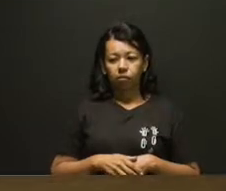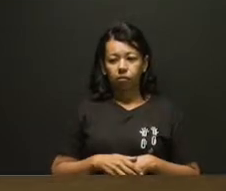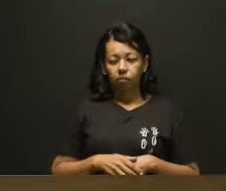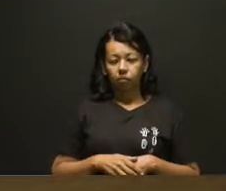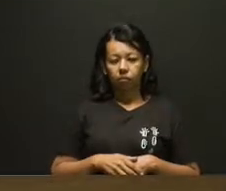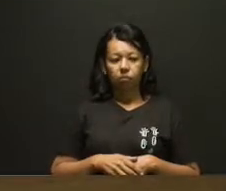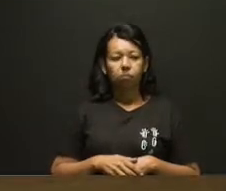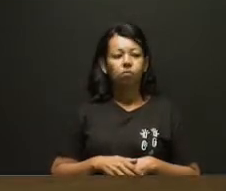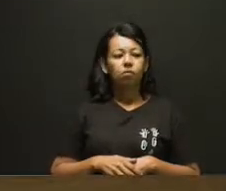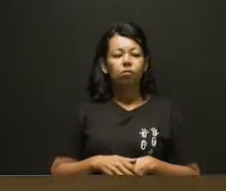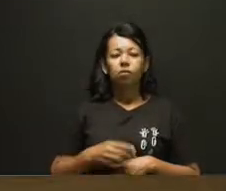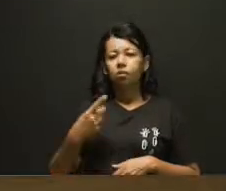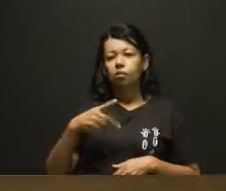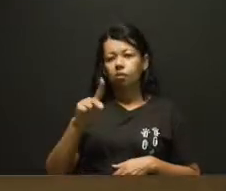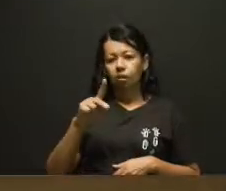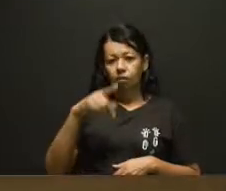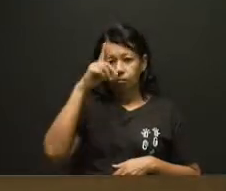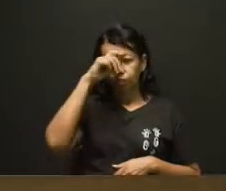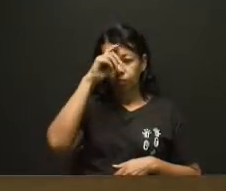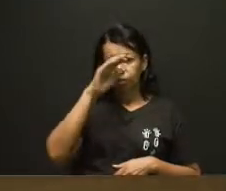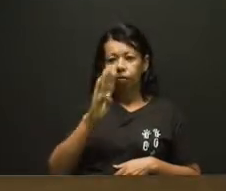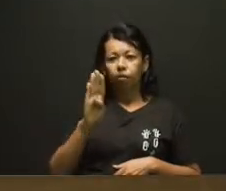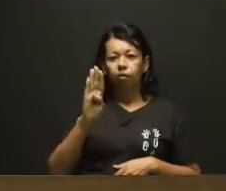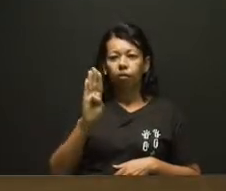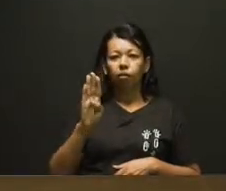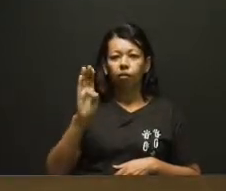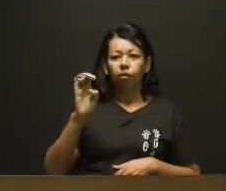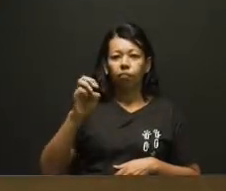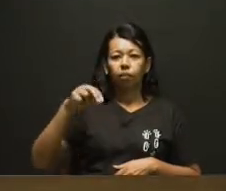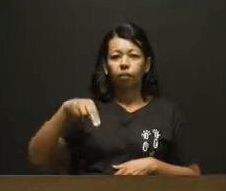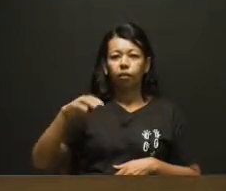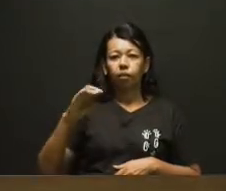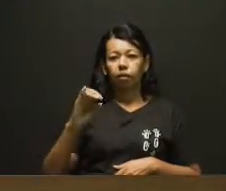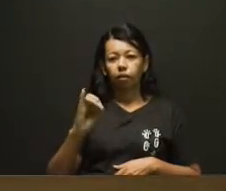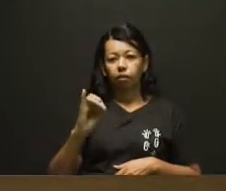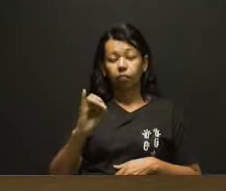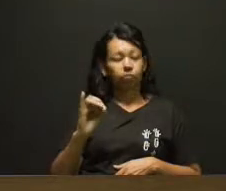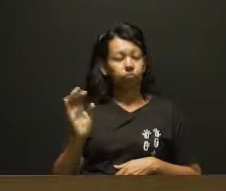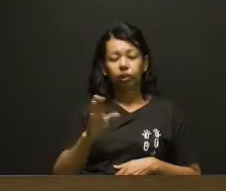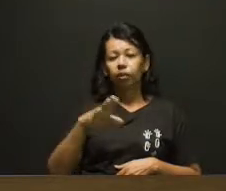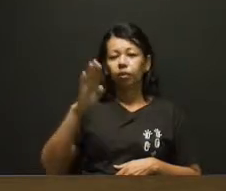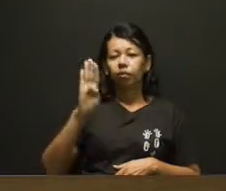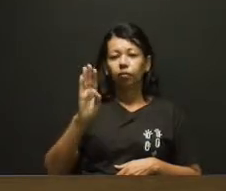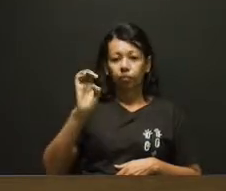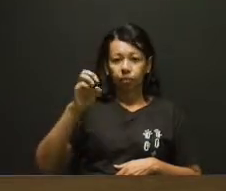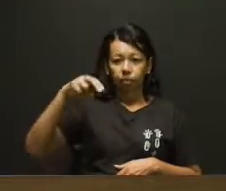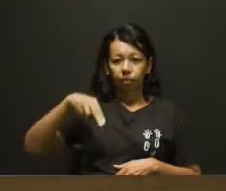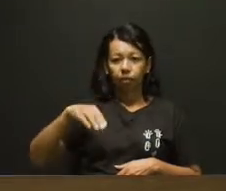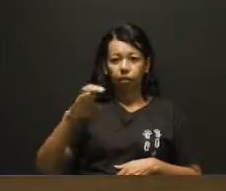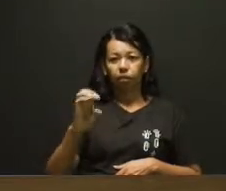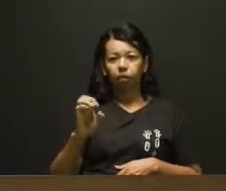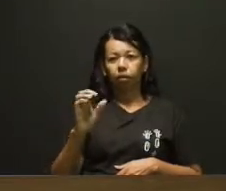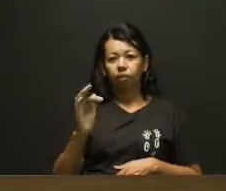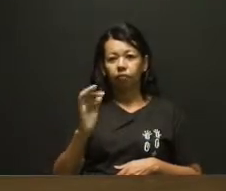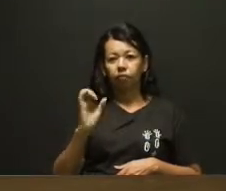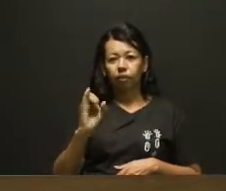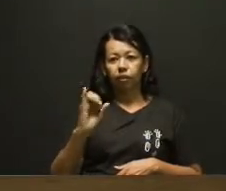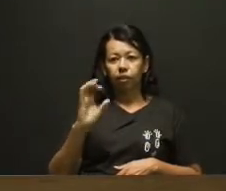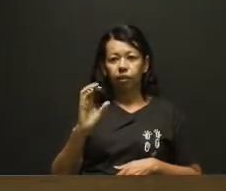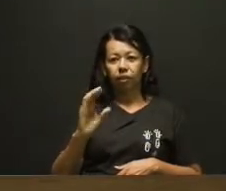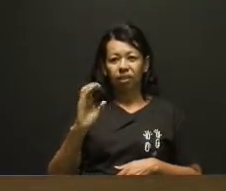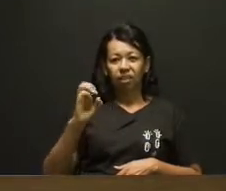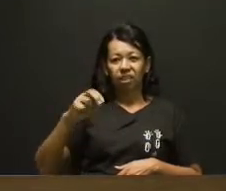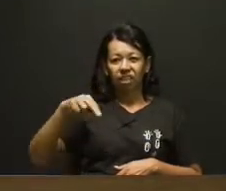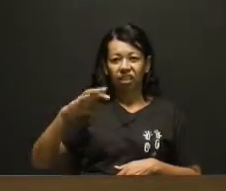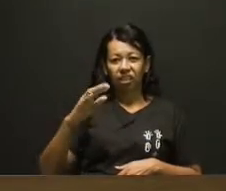beneficência portuguesa tem equipamento foi doado pelo lions de santos através de projeto foi feito um projeto em